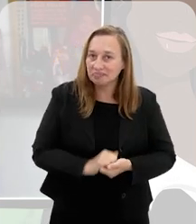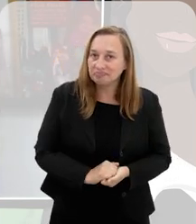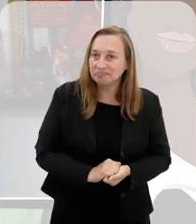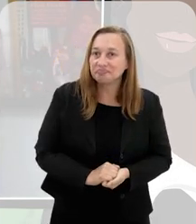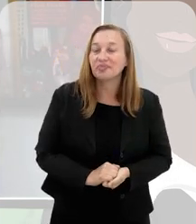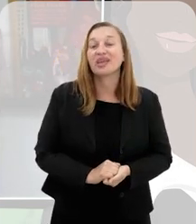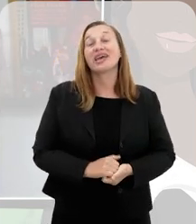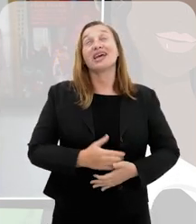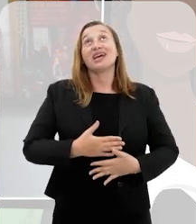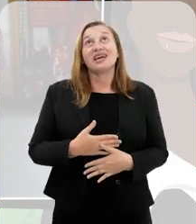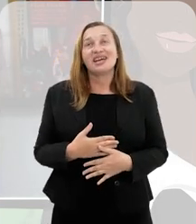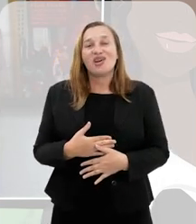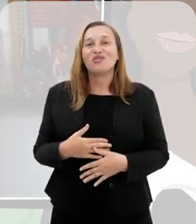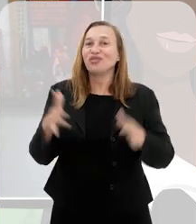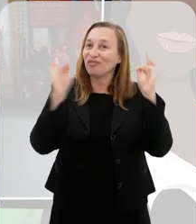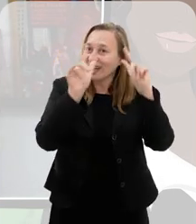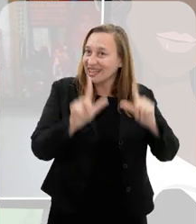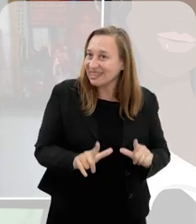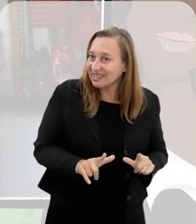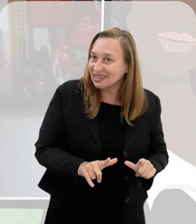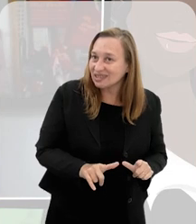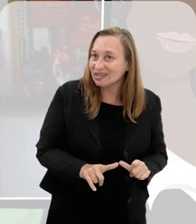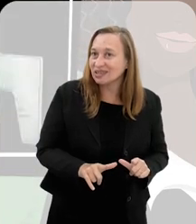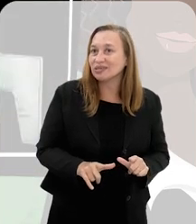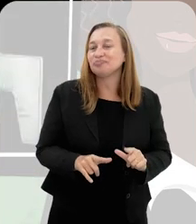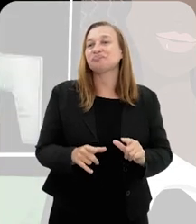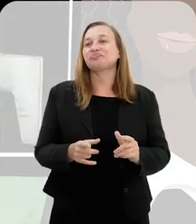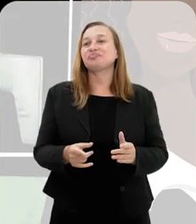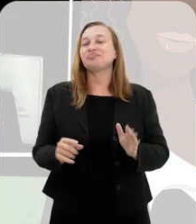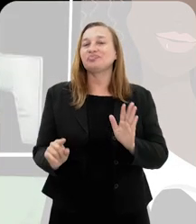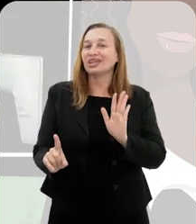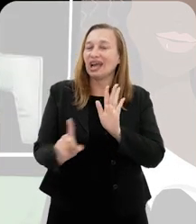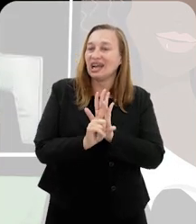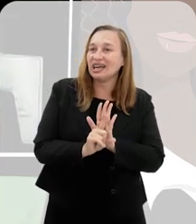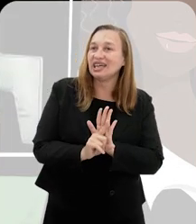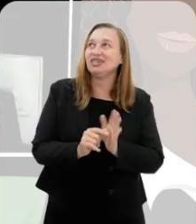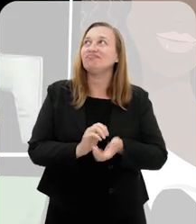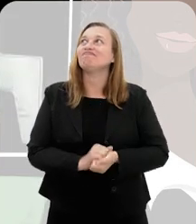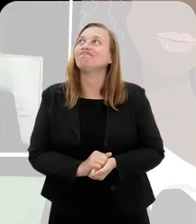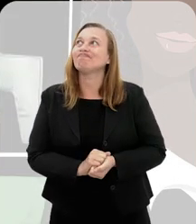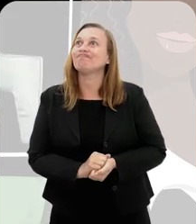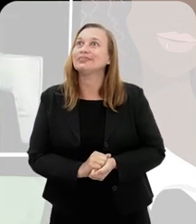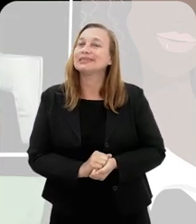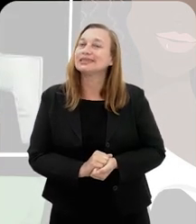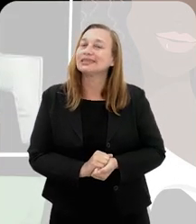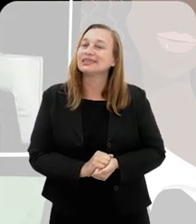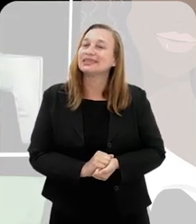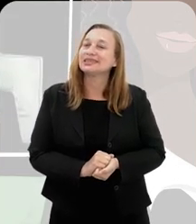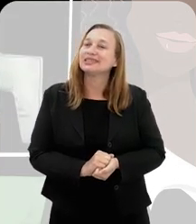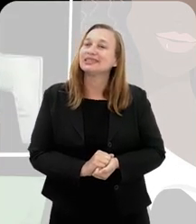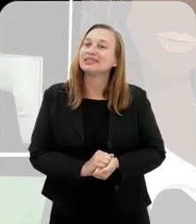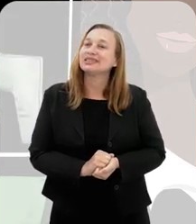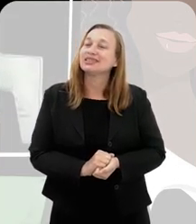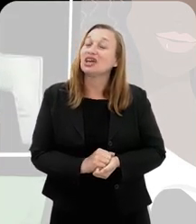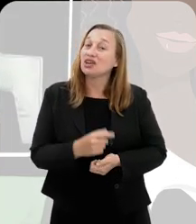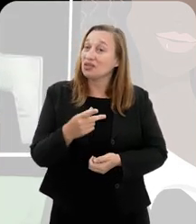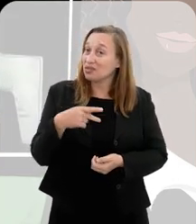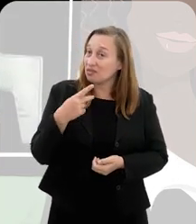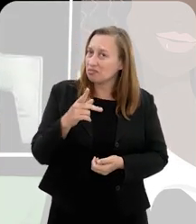recebida pelas mulheres? Olha, eu fico muito feliz, eu fiquei muito feliz com a produção dessa lei.